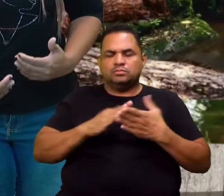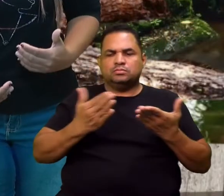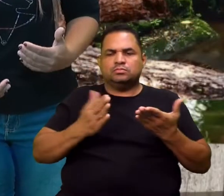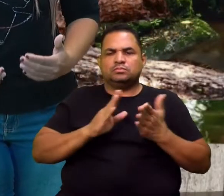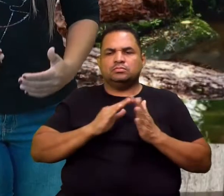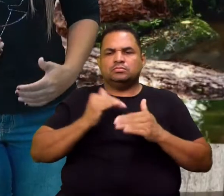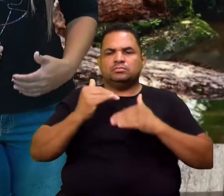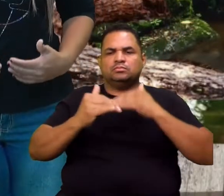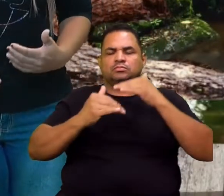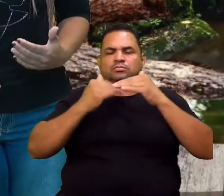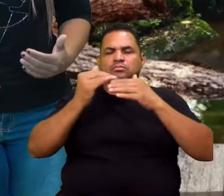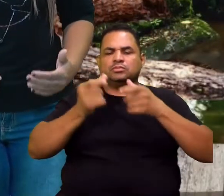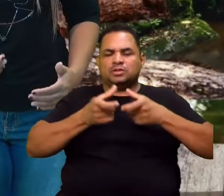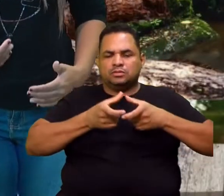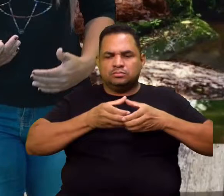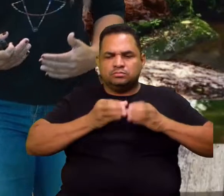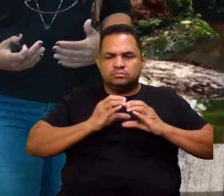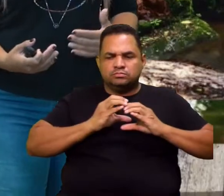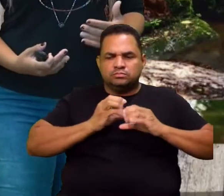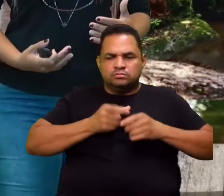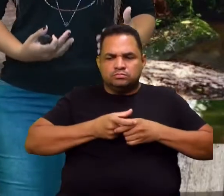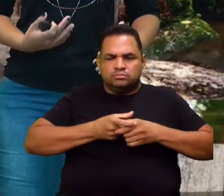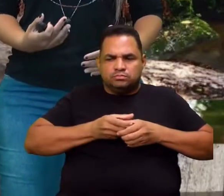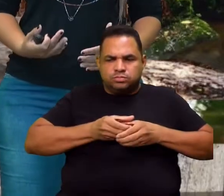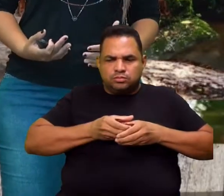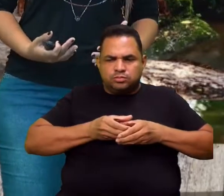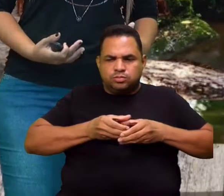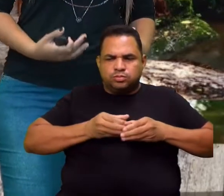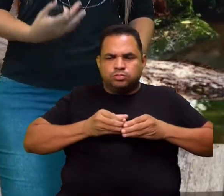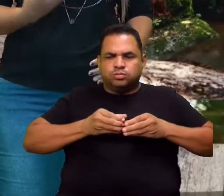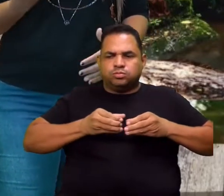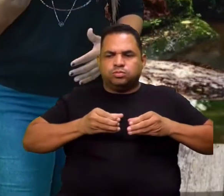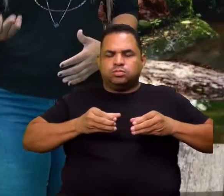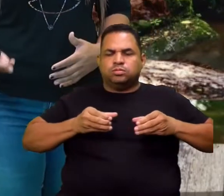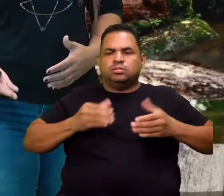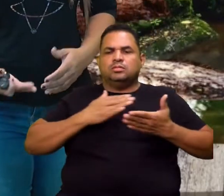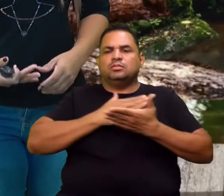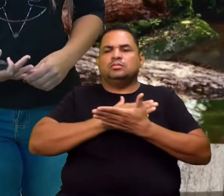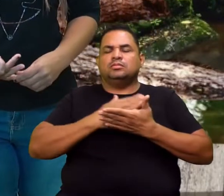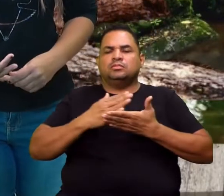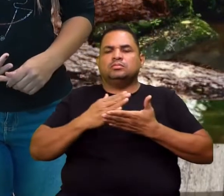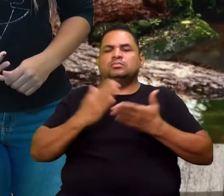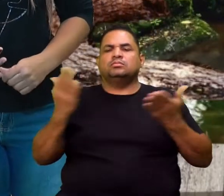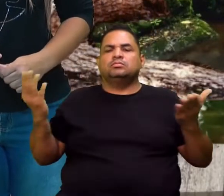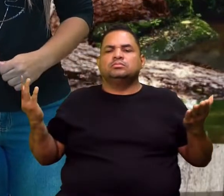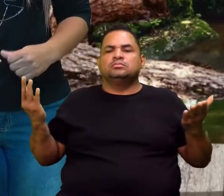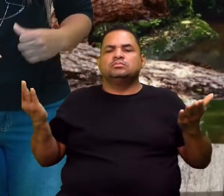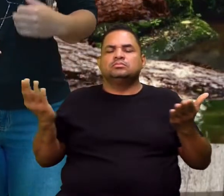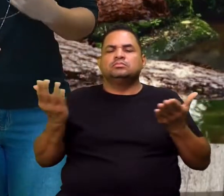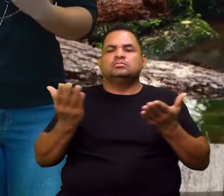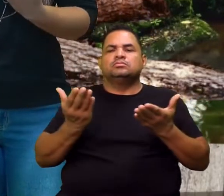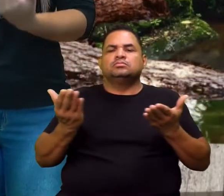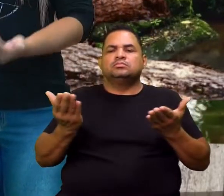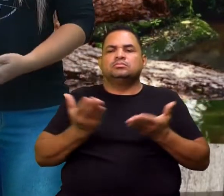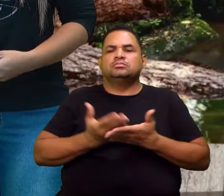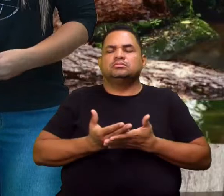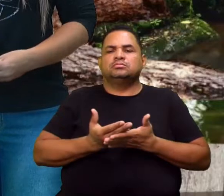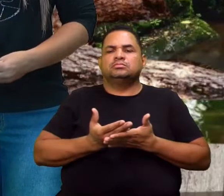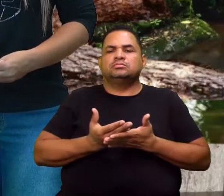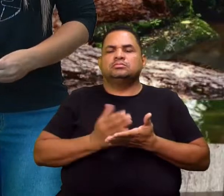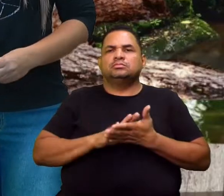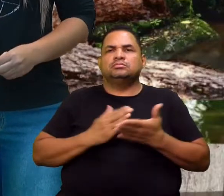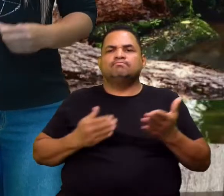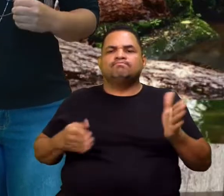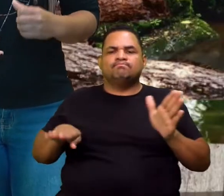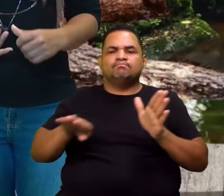desse embrião, desses filhotes, vão estar acontecendo ali até chegar no momento do